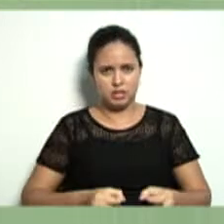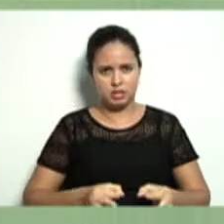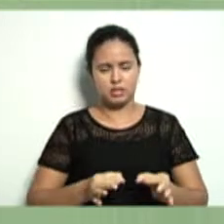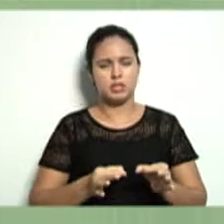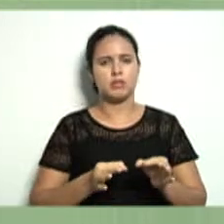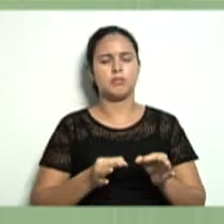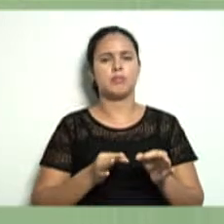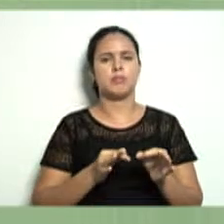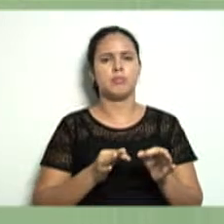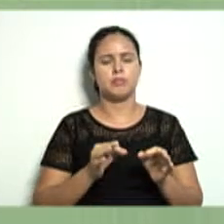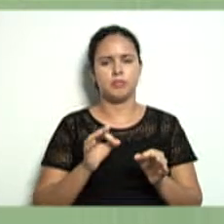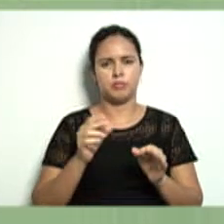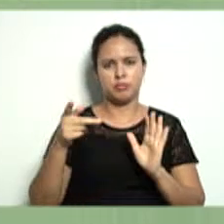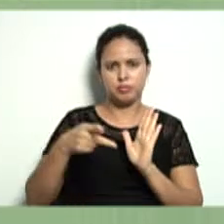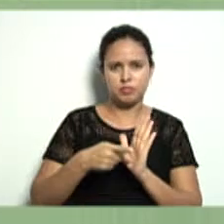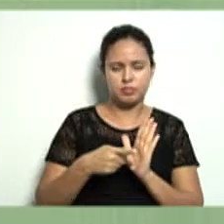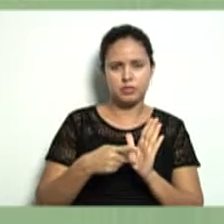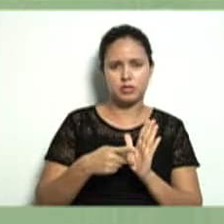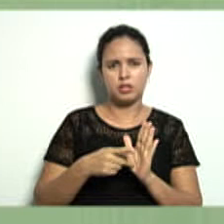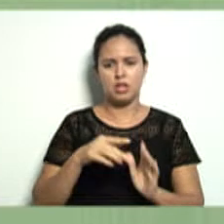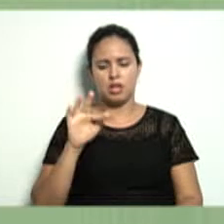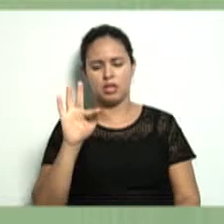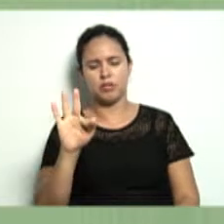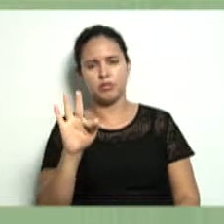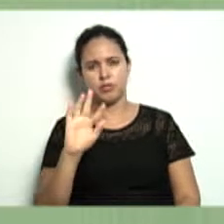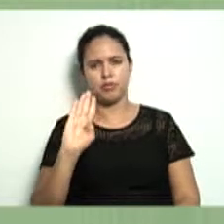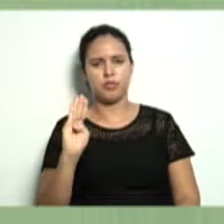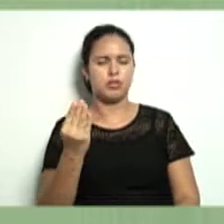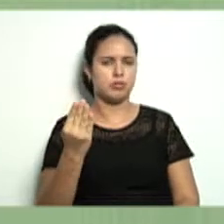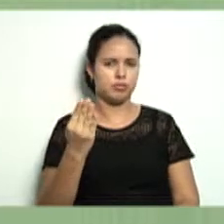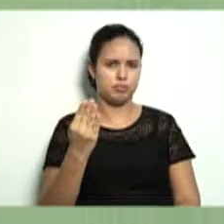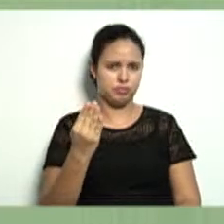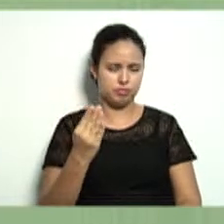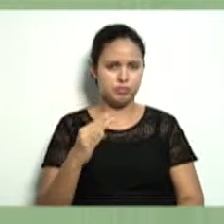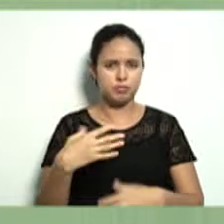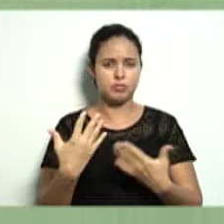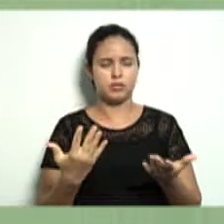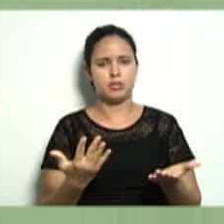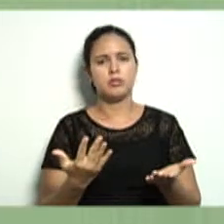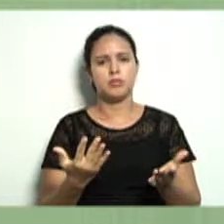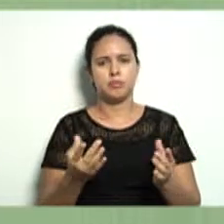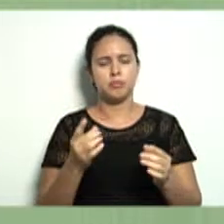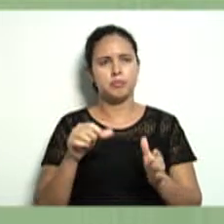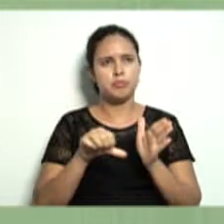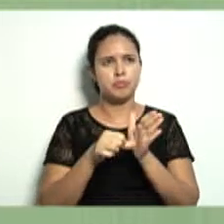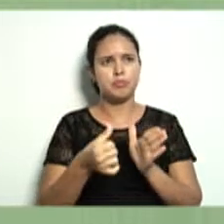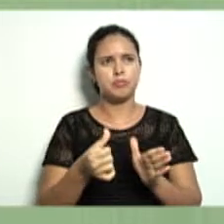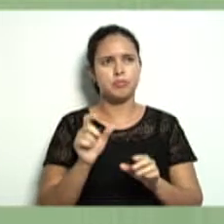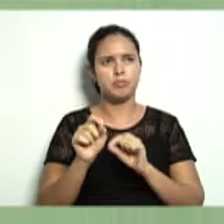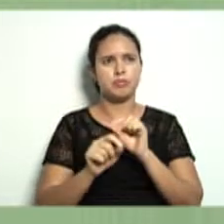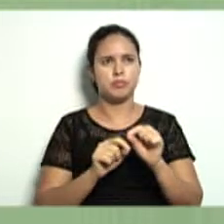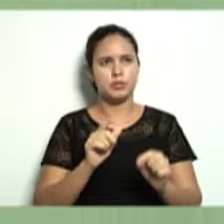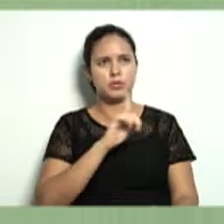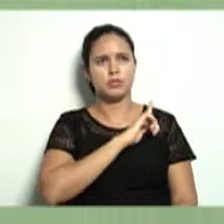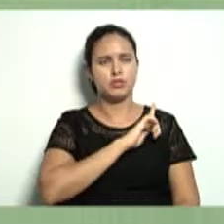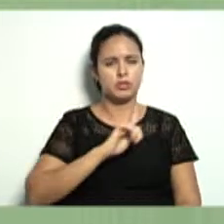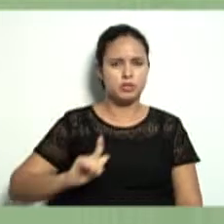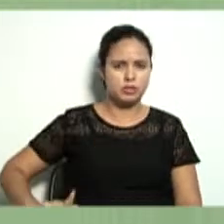assertiva apresentada for verdadeira, e F se for falsa. Então, a primeira assertiva ali que a gente vê, governança